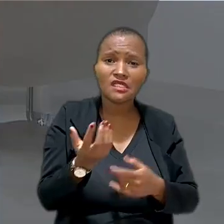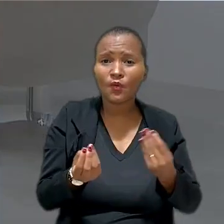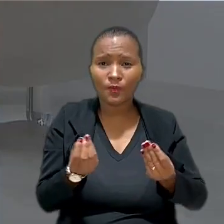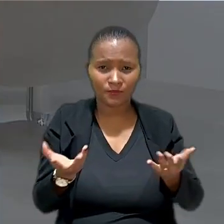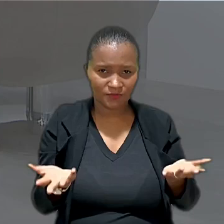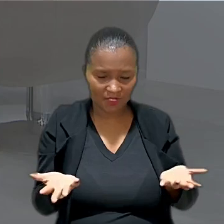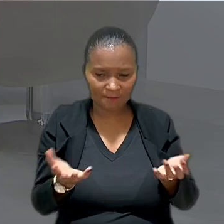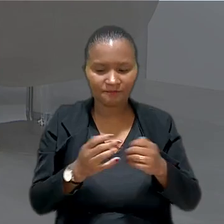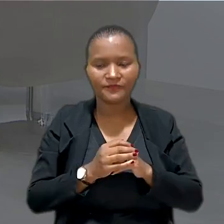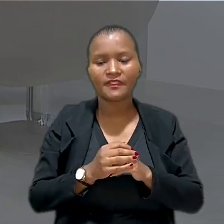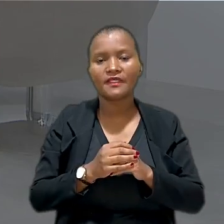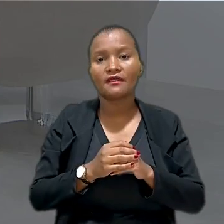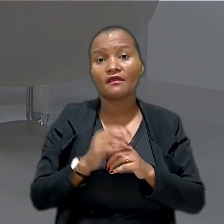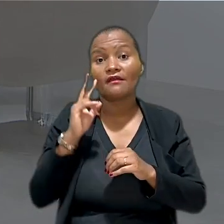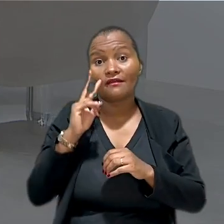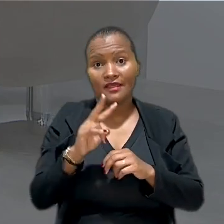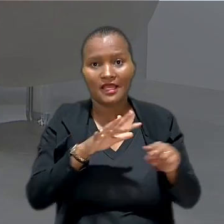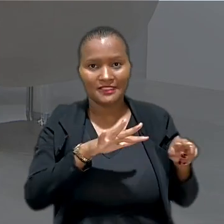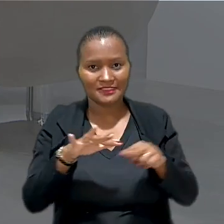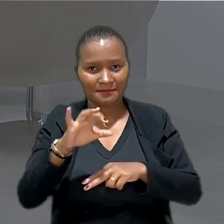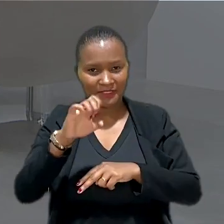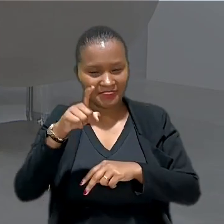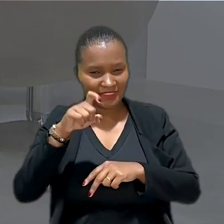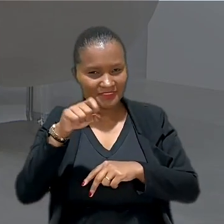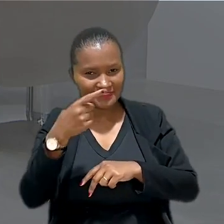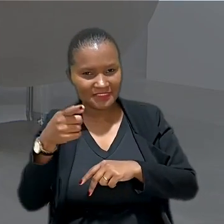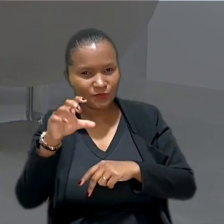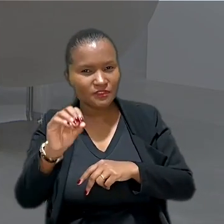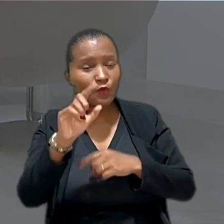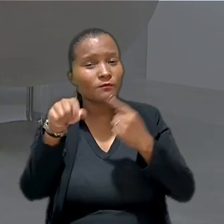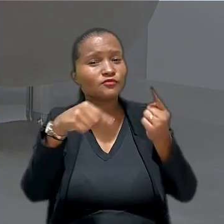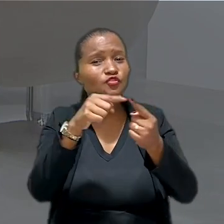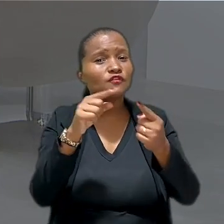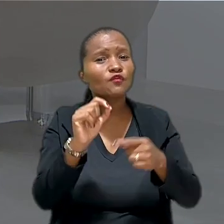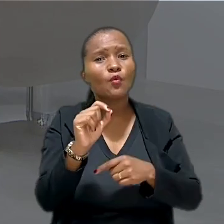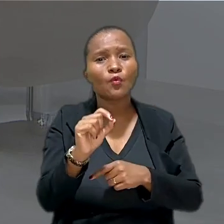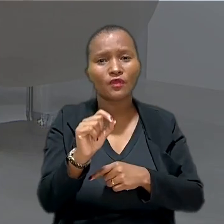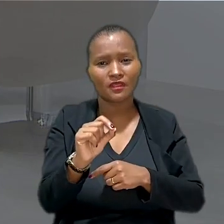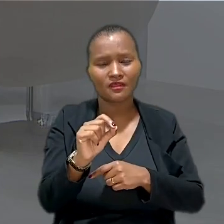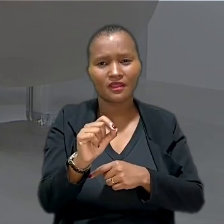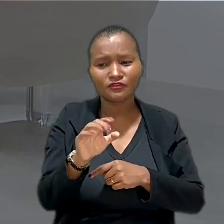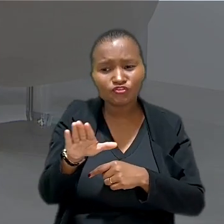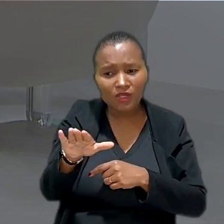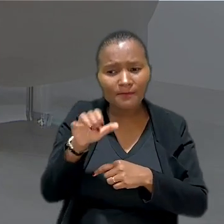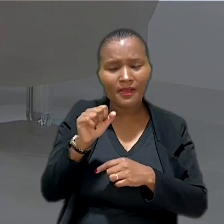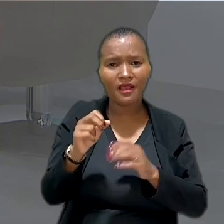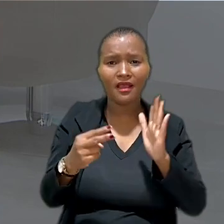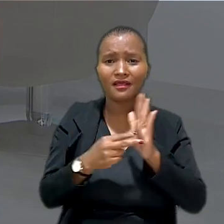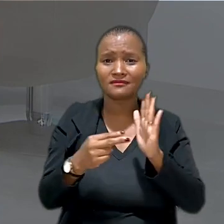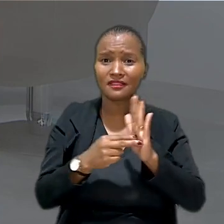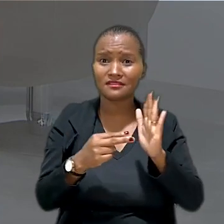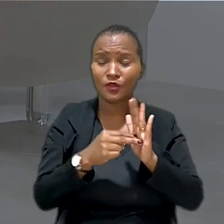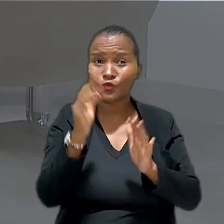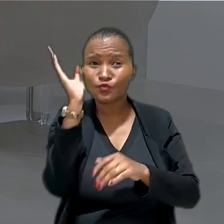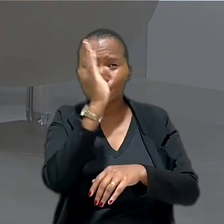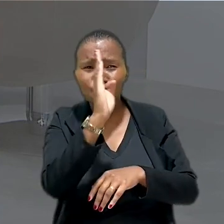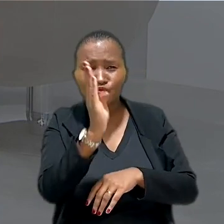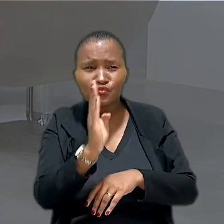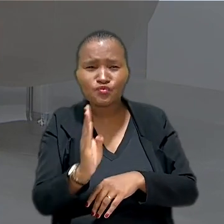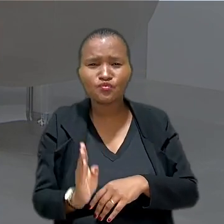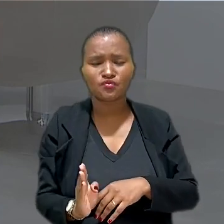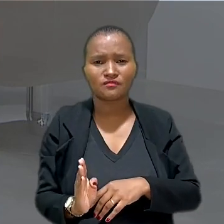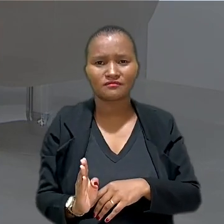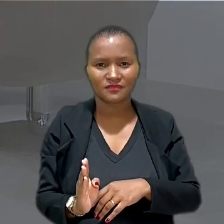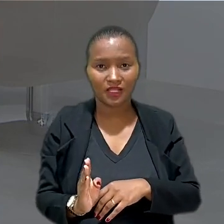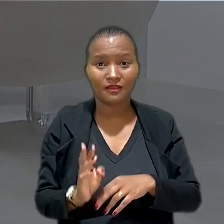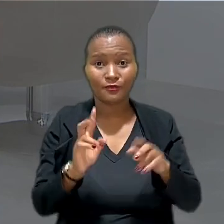ministro? Veja, Luana, a semana de execução ela tem uma grande finalidade. Chamar a atenção no Brasil inteiro, e